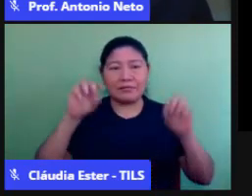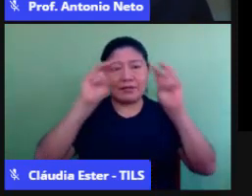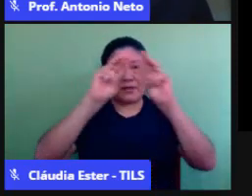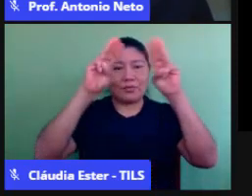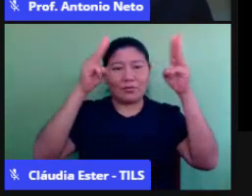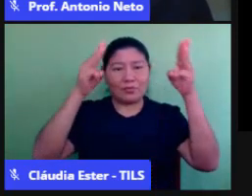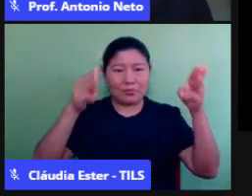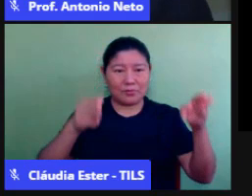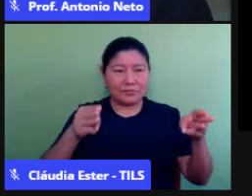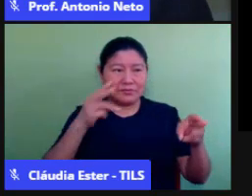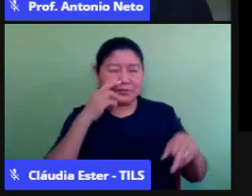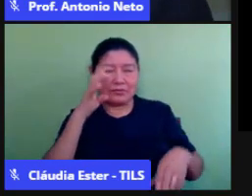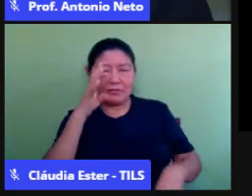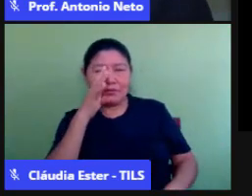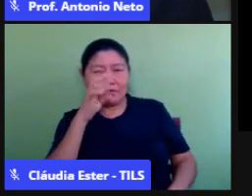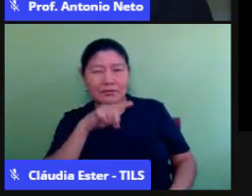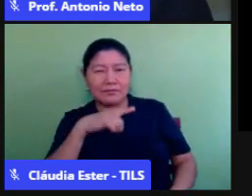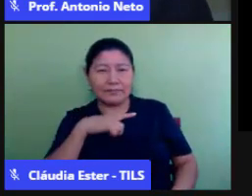essa vinda